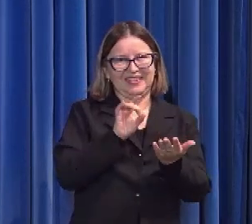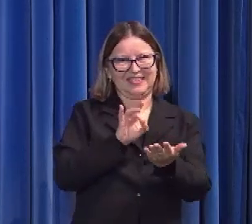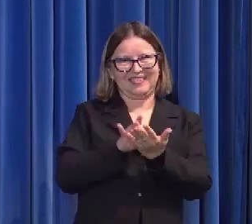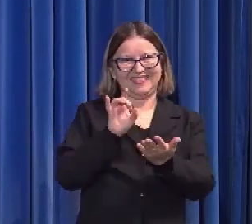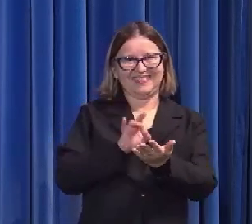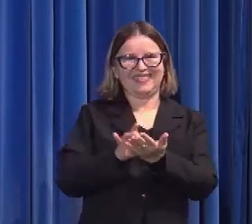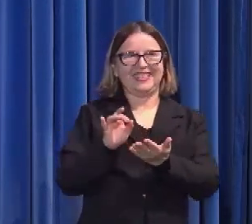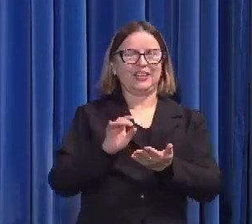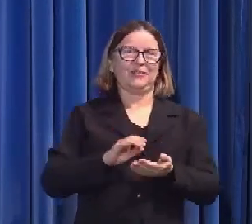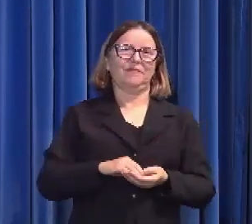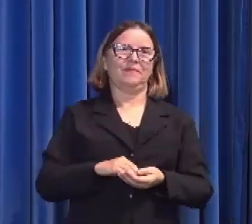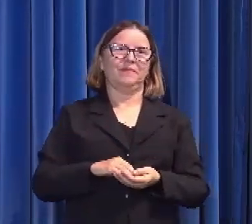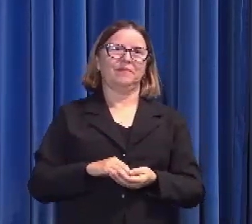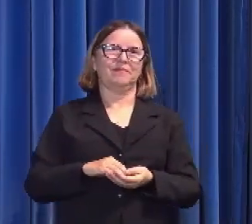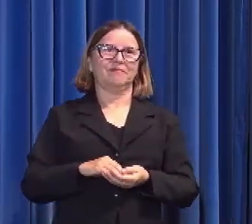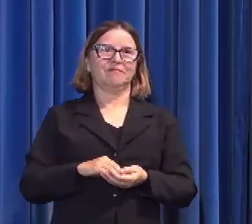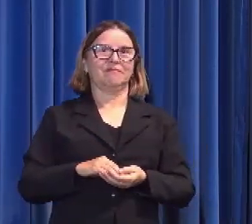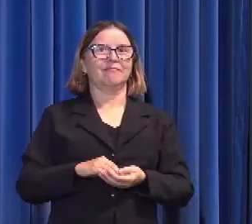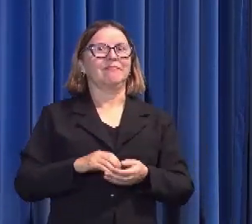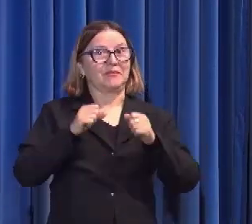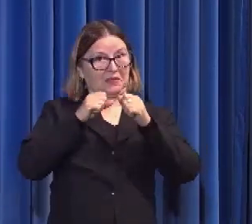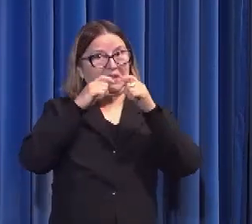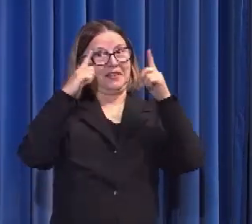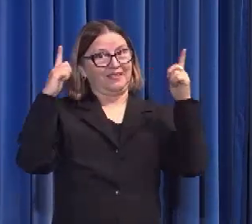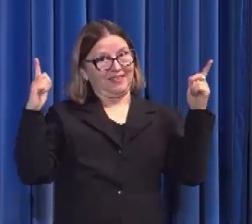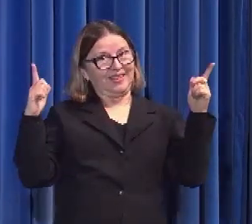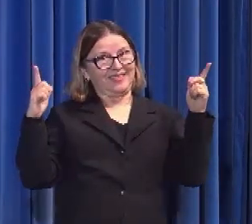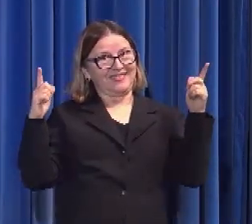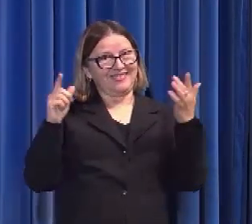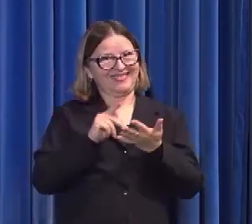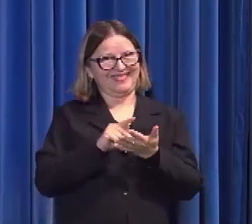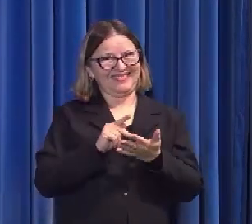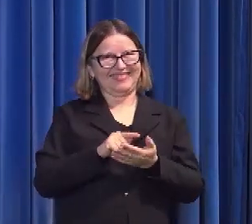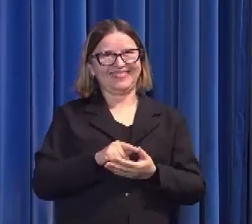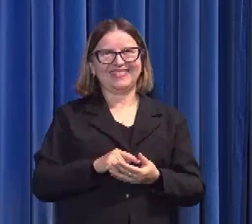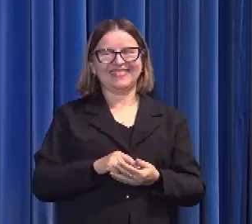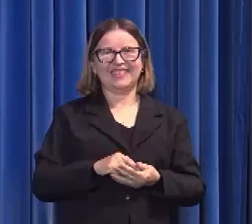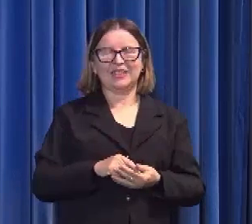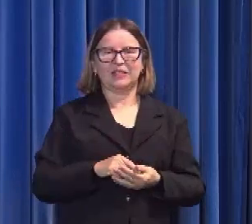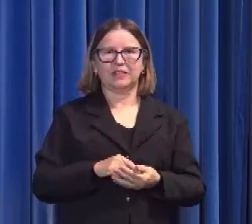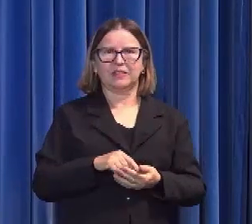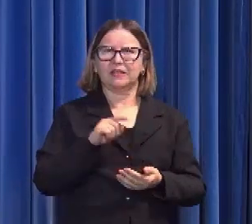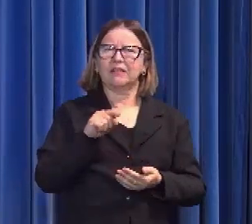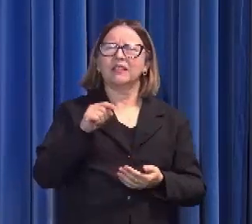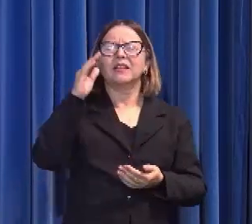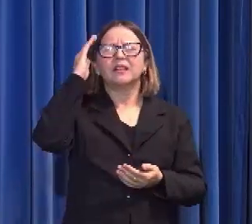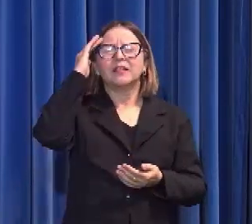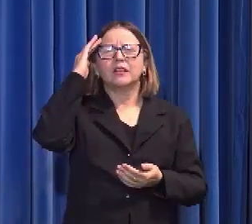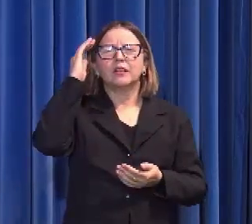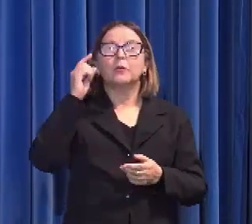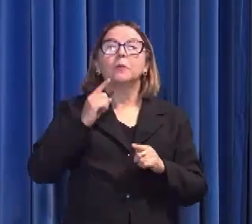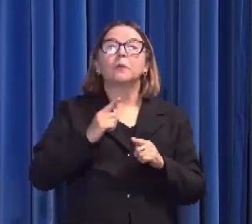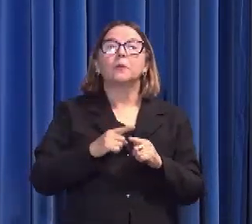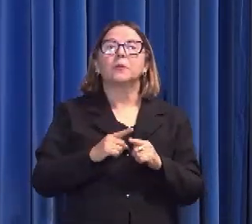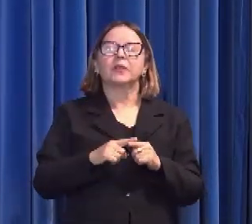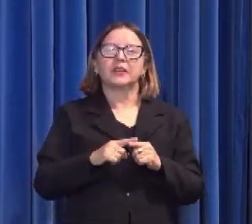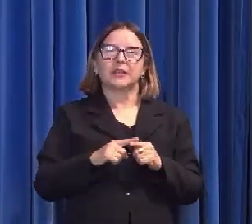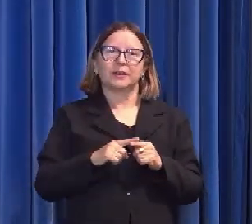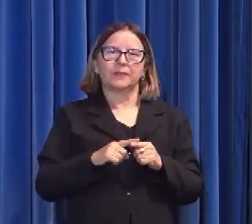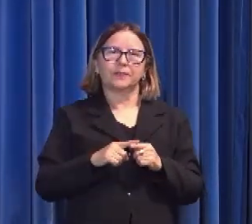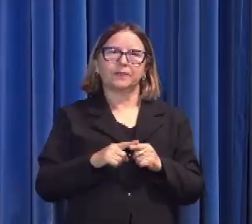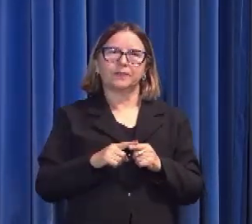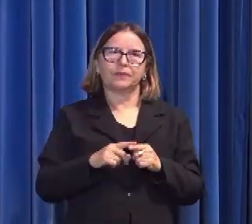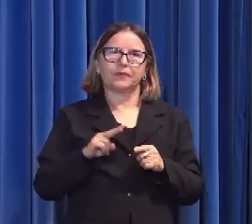à inimizade que é mais caro do que é isso e você sabe porque ramaz e